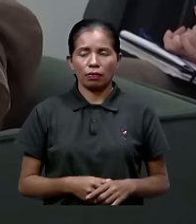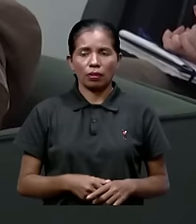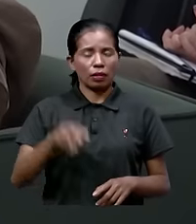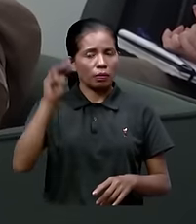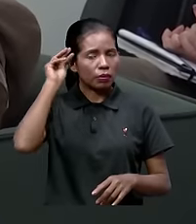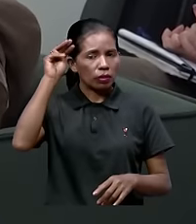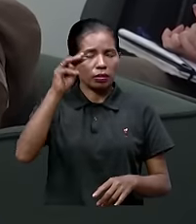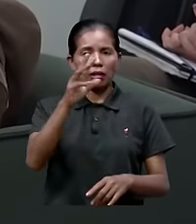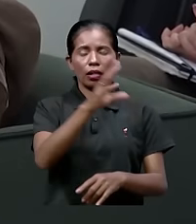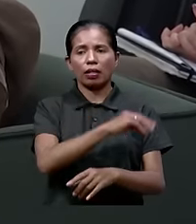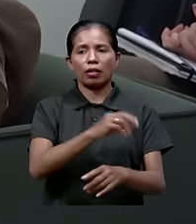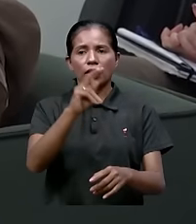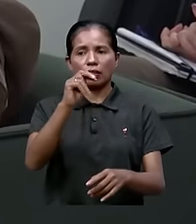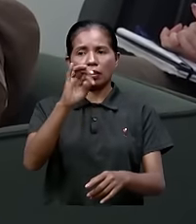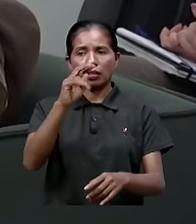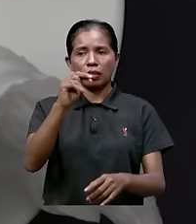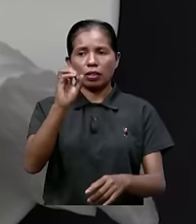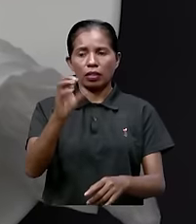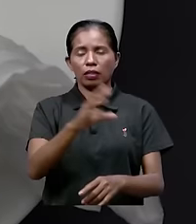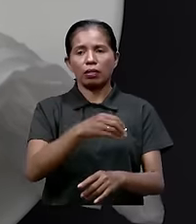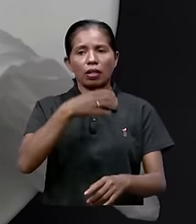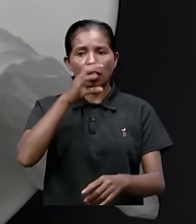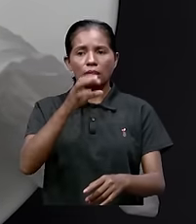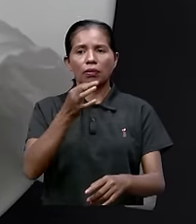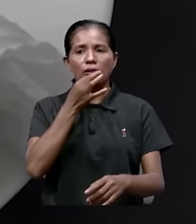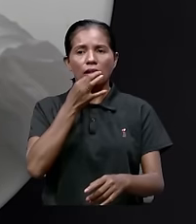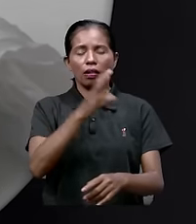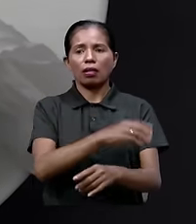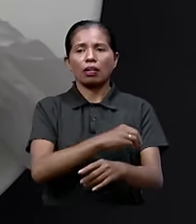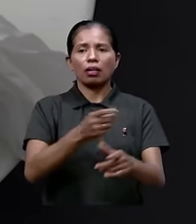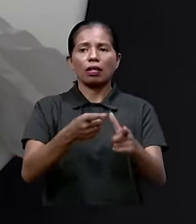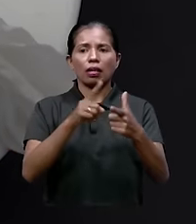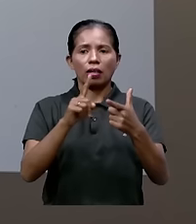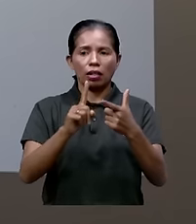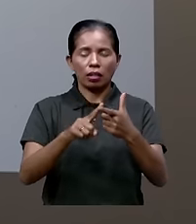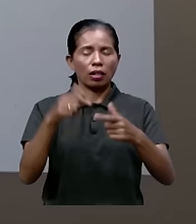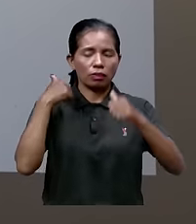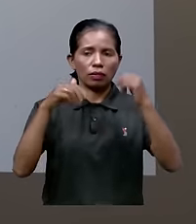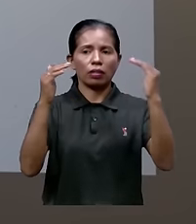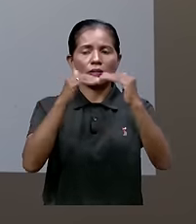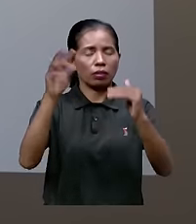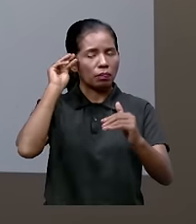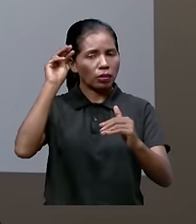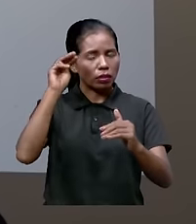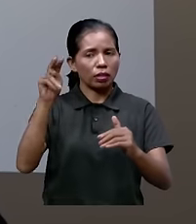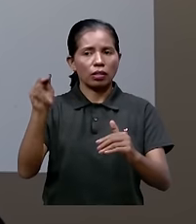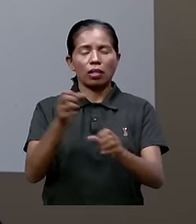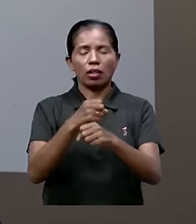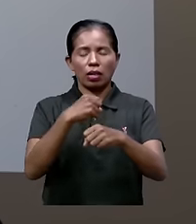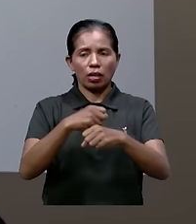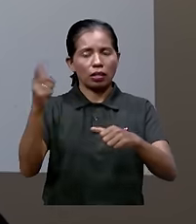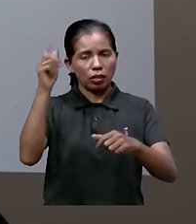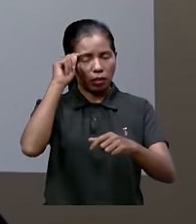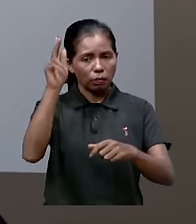Ministro de Comercio e Industria Nino Pereira consumo doce nebe contaminado frasco, acontece em atividade de workshop Ministério União, nebe realiza em Timor